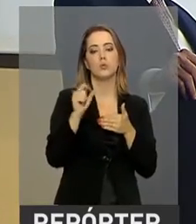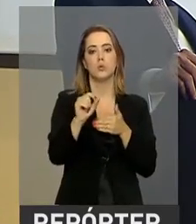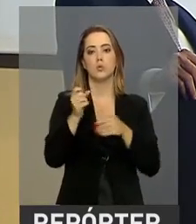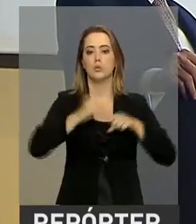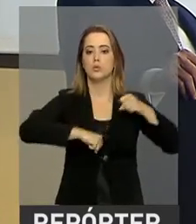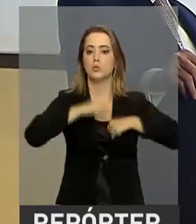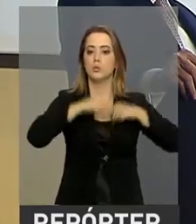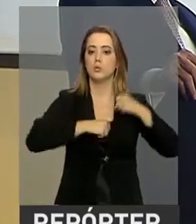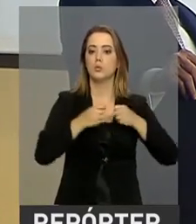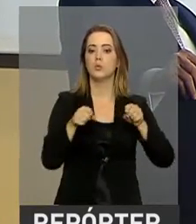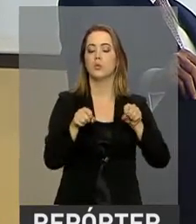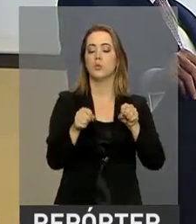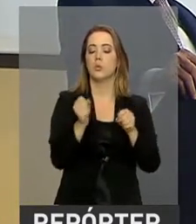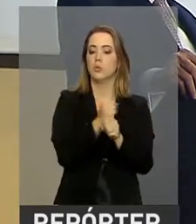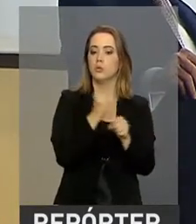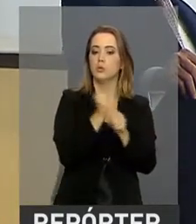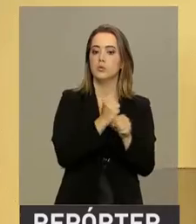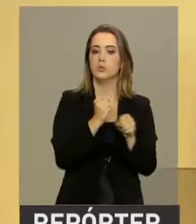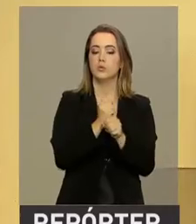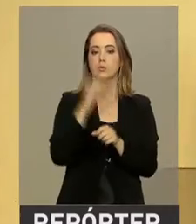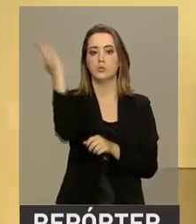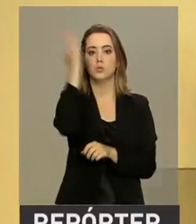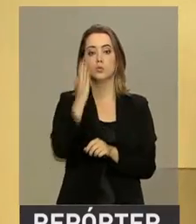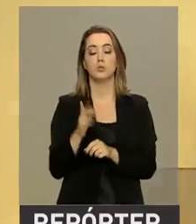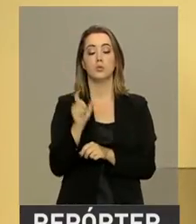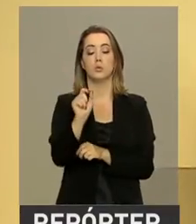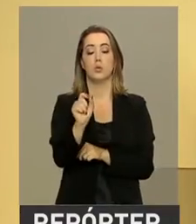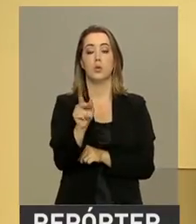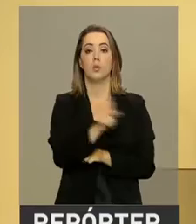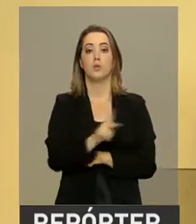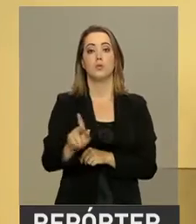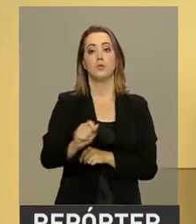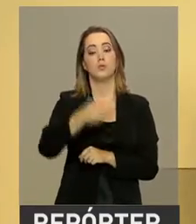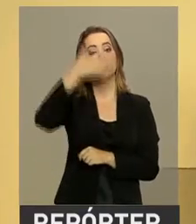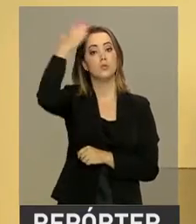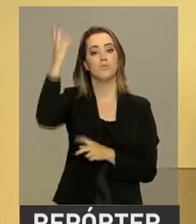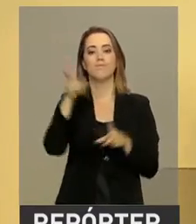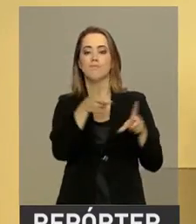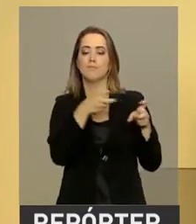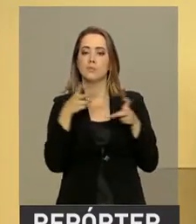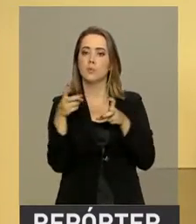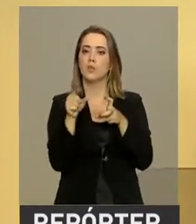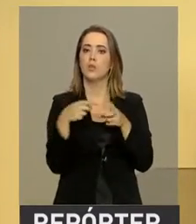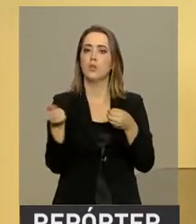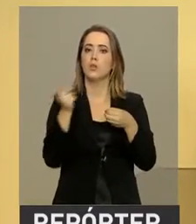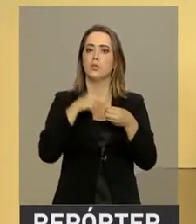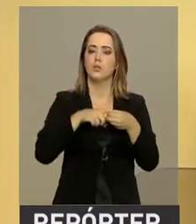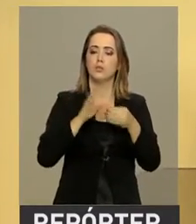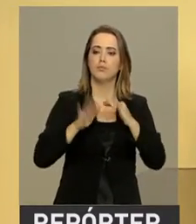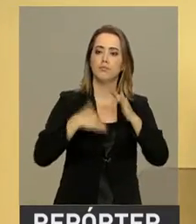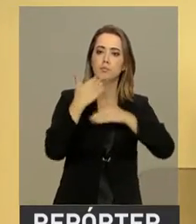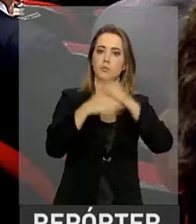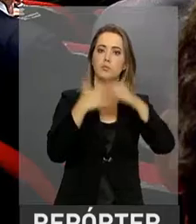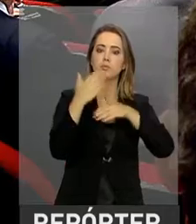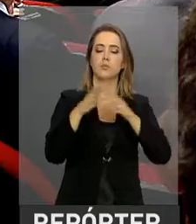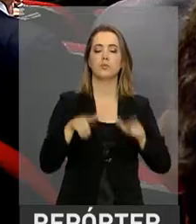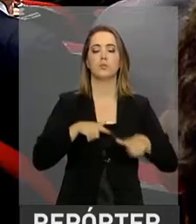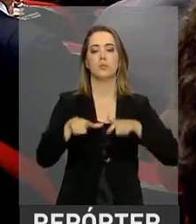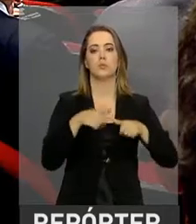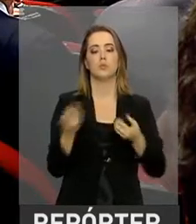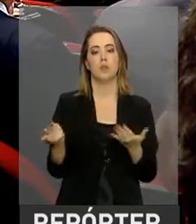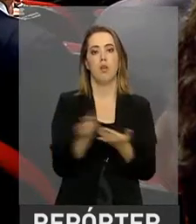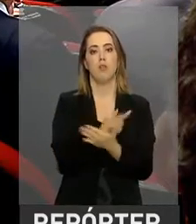e desenvolvimento no brasil segundo michel temer a expectativa é que a retomada da geração de empregos